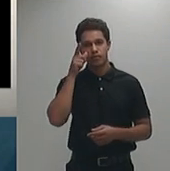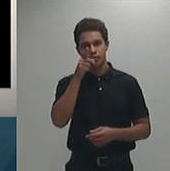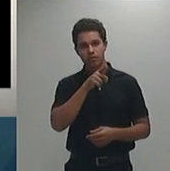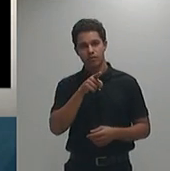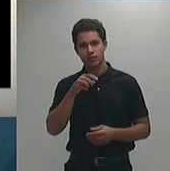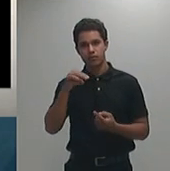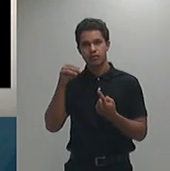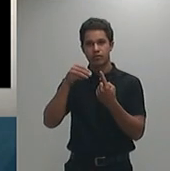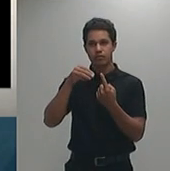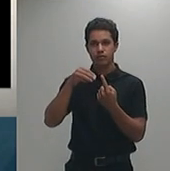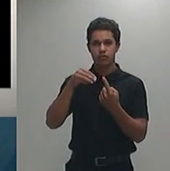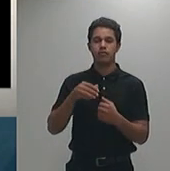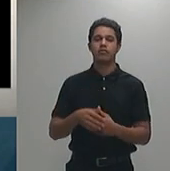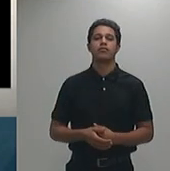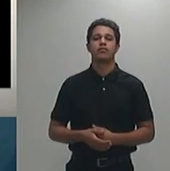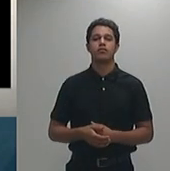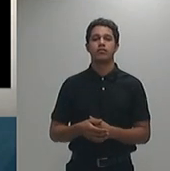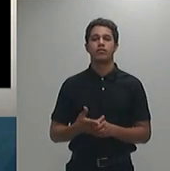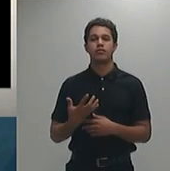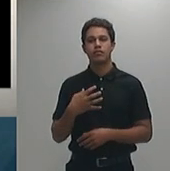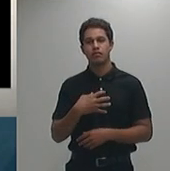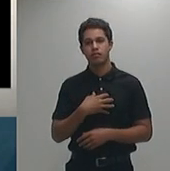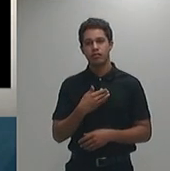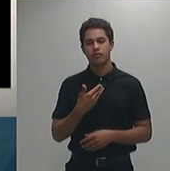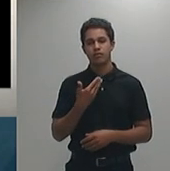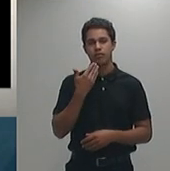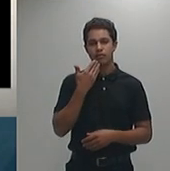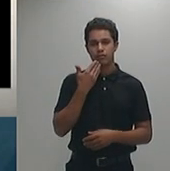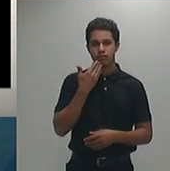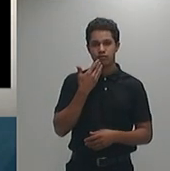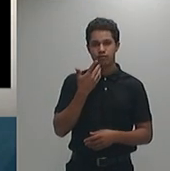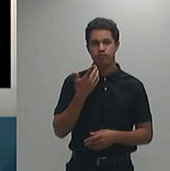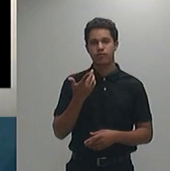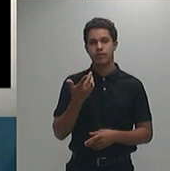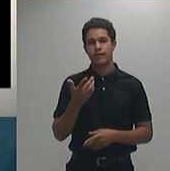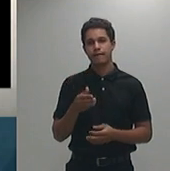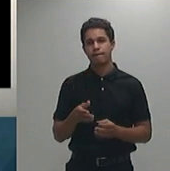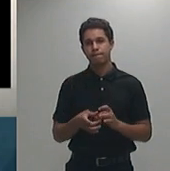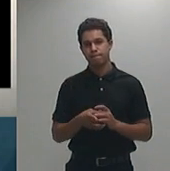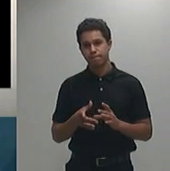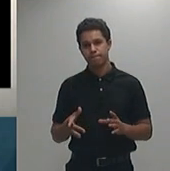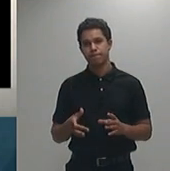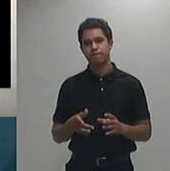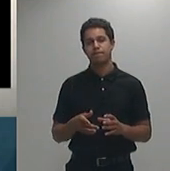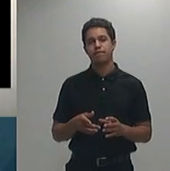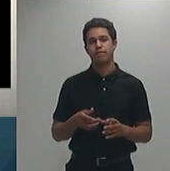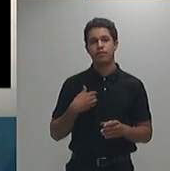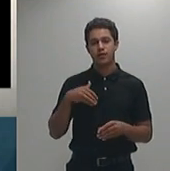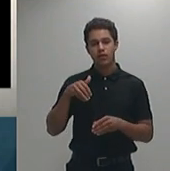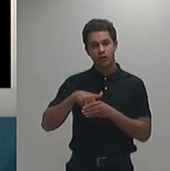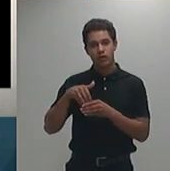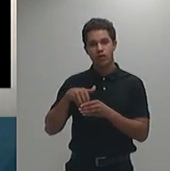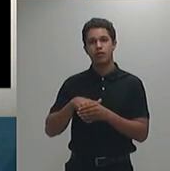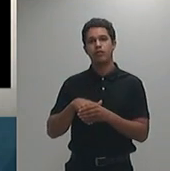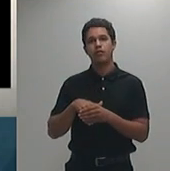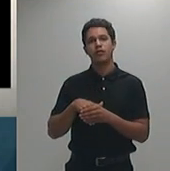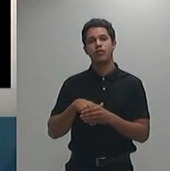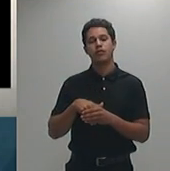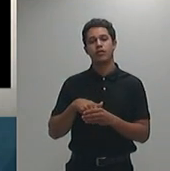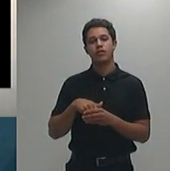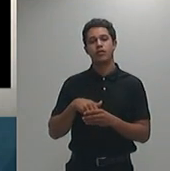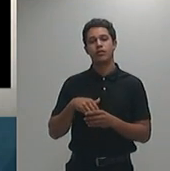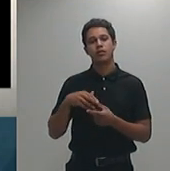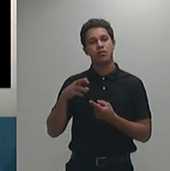ministros e de modo que é pleiteamos a o voto do excelentíssimo